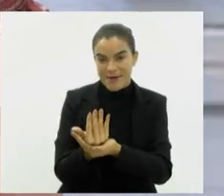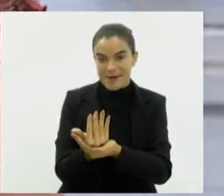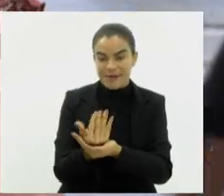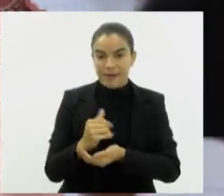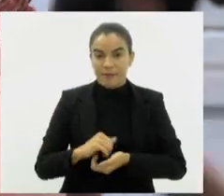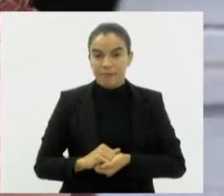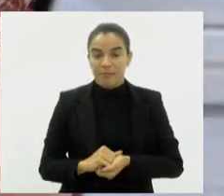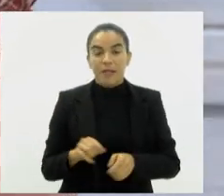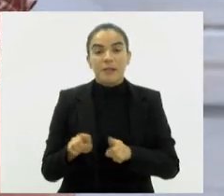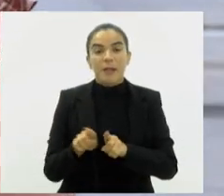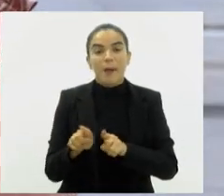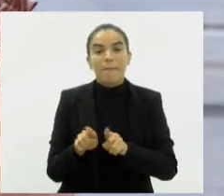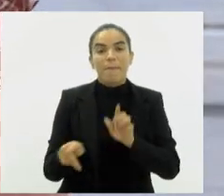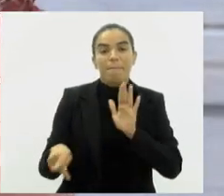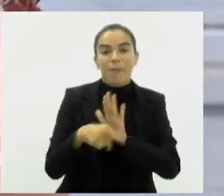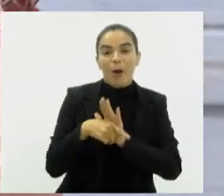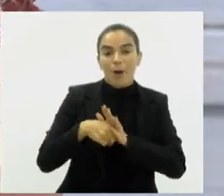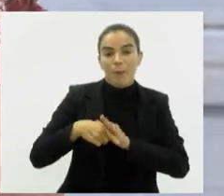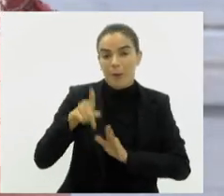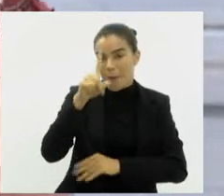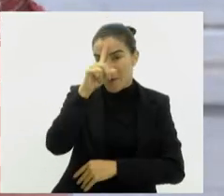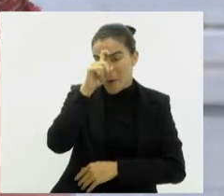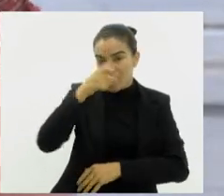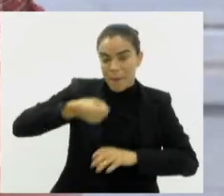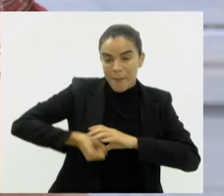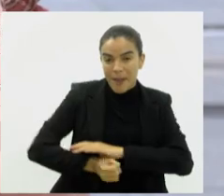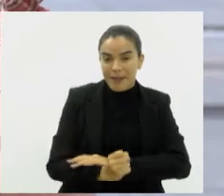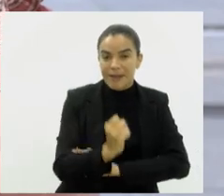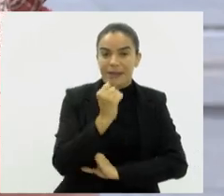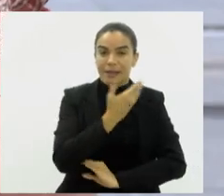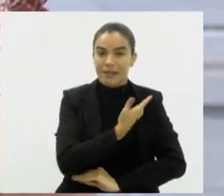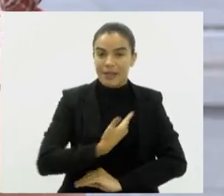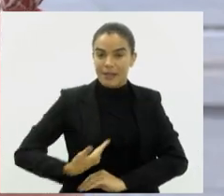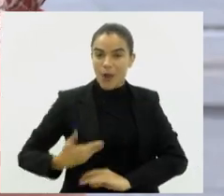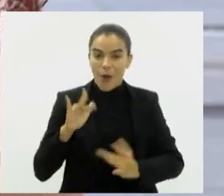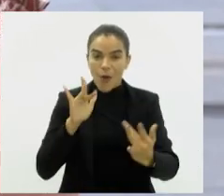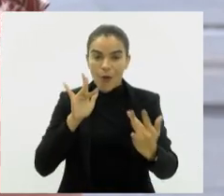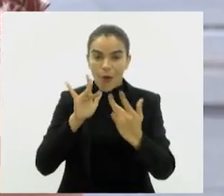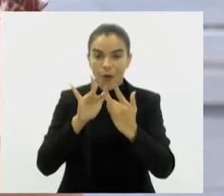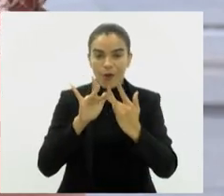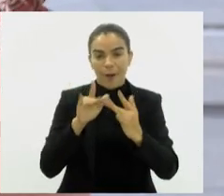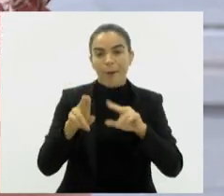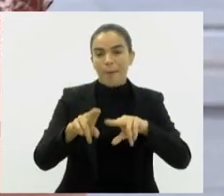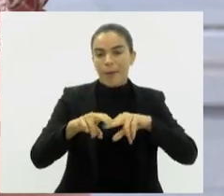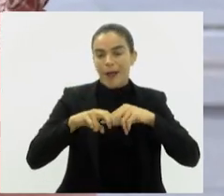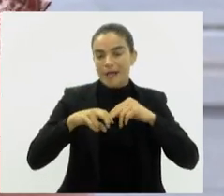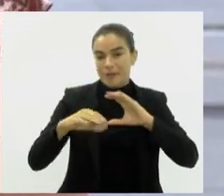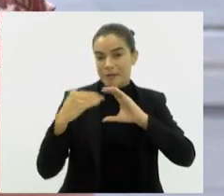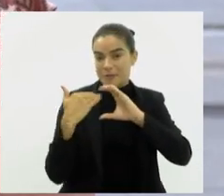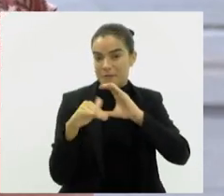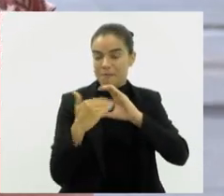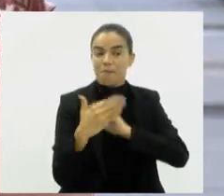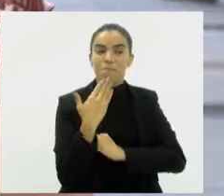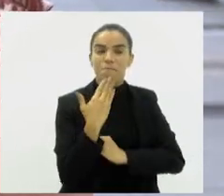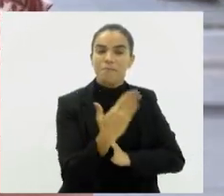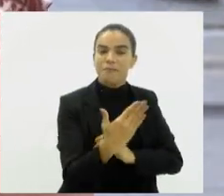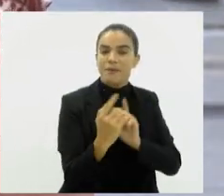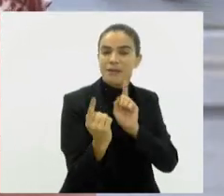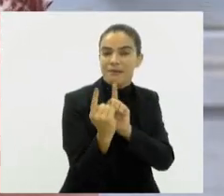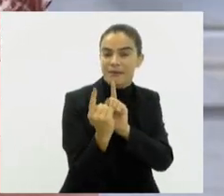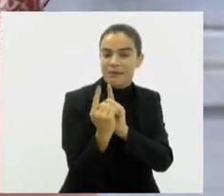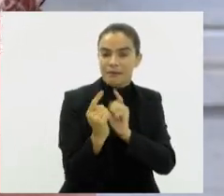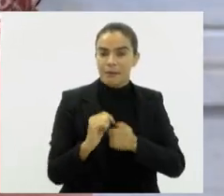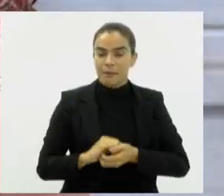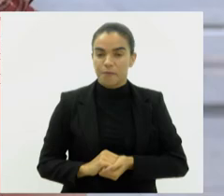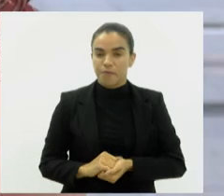que vêm das maternidades públicas, que já fazem contato diretamente com a gente através do e-mail solicitando consulta. E